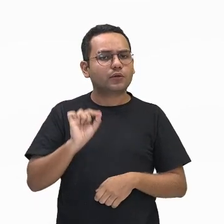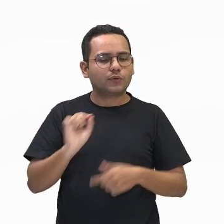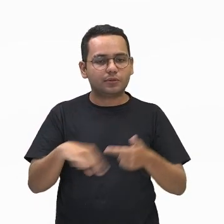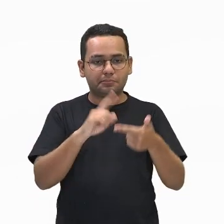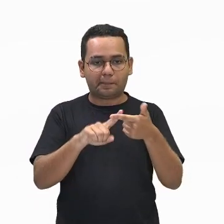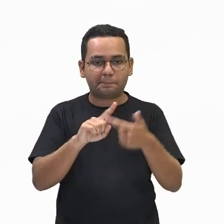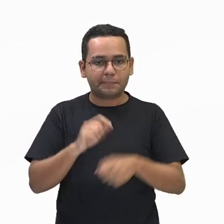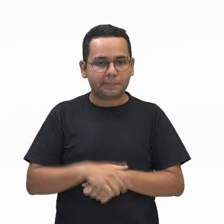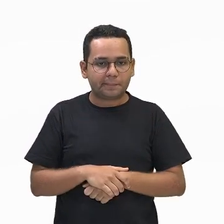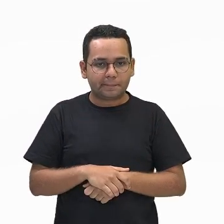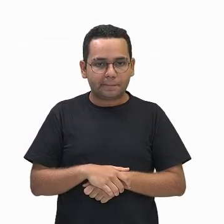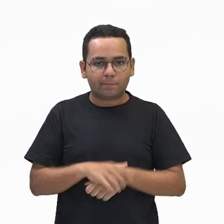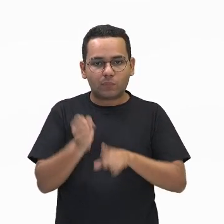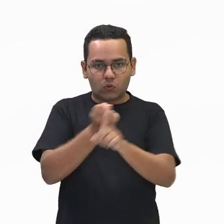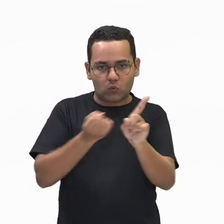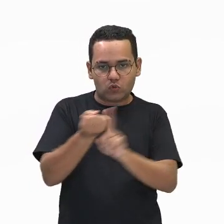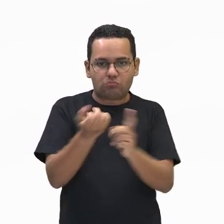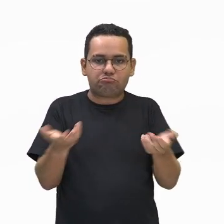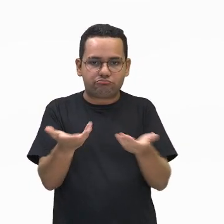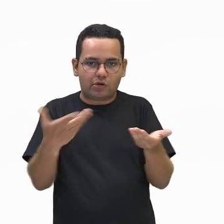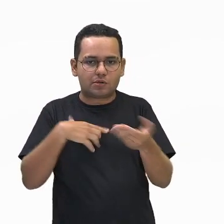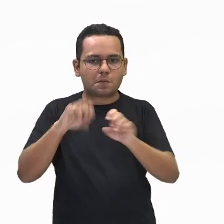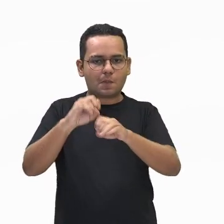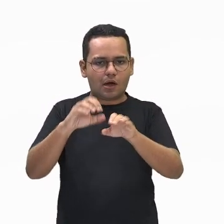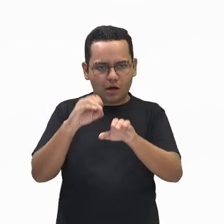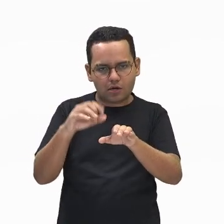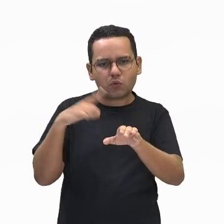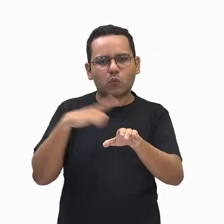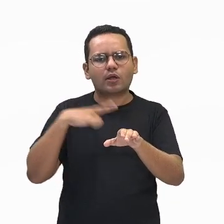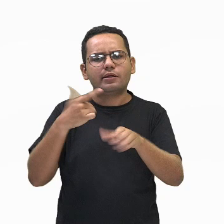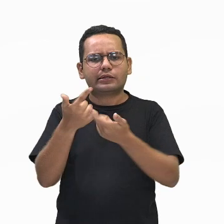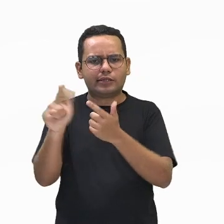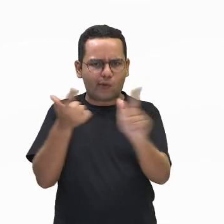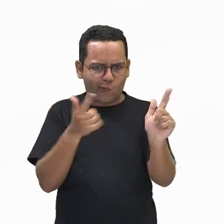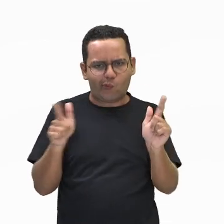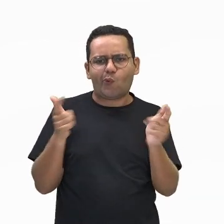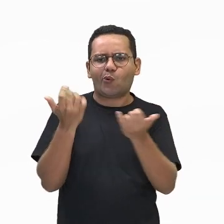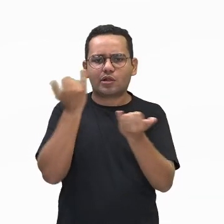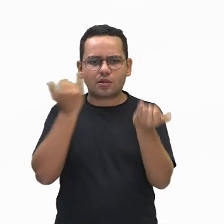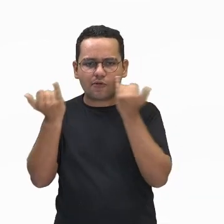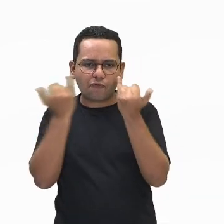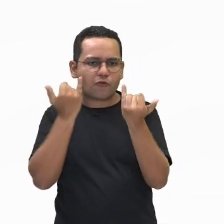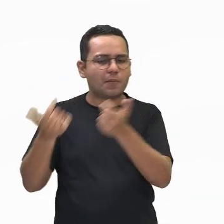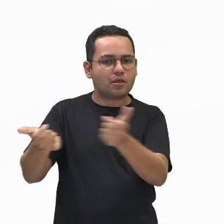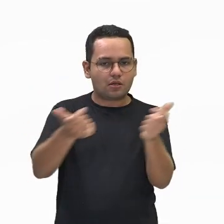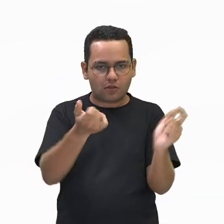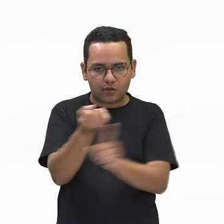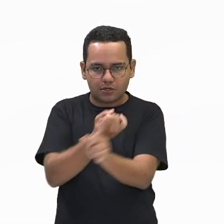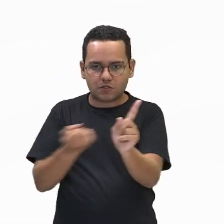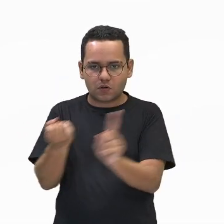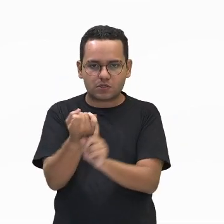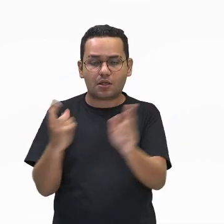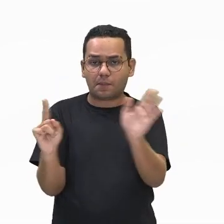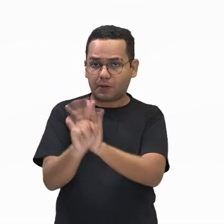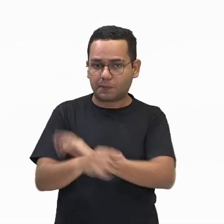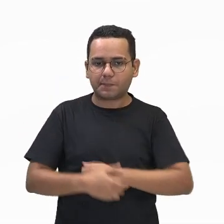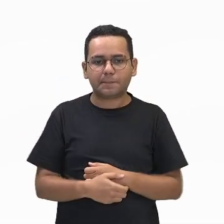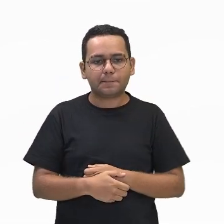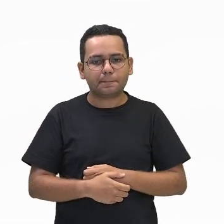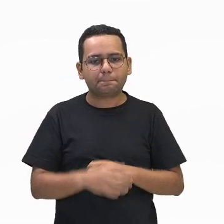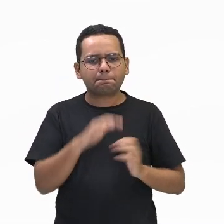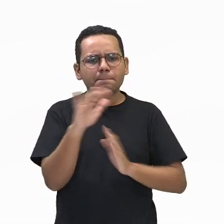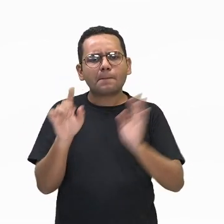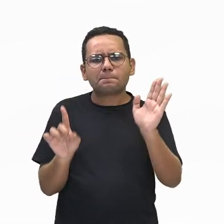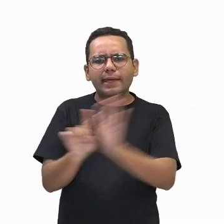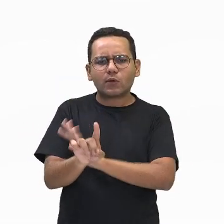escola e alcançado outros espaços sociais. Esse é um cenário desafiador. E aí a pergunta norteadora: mas por que